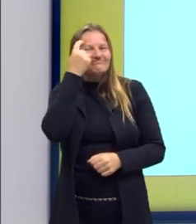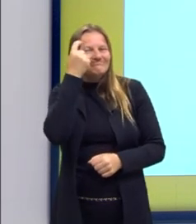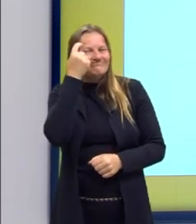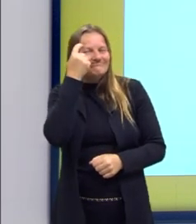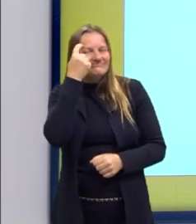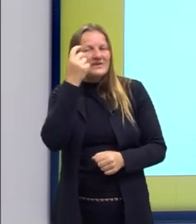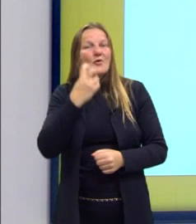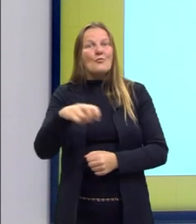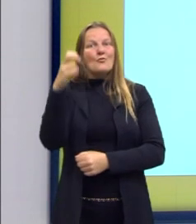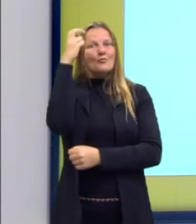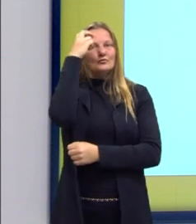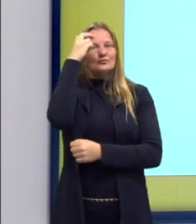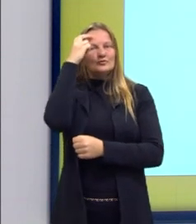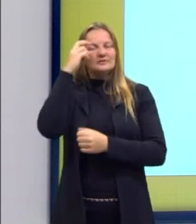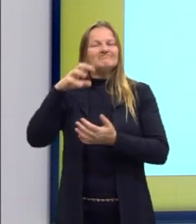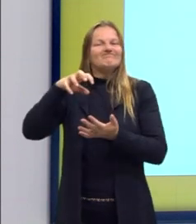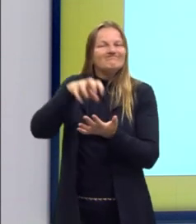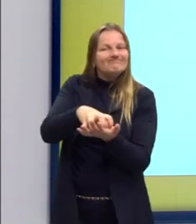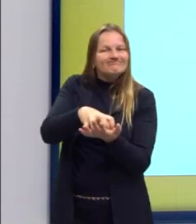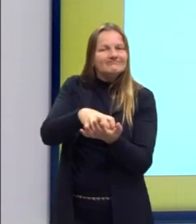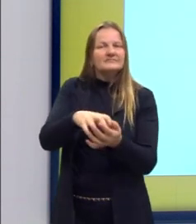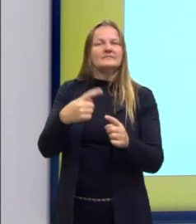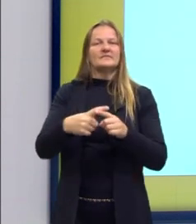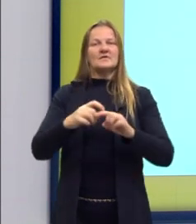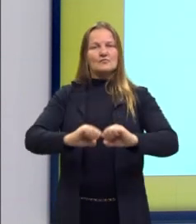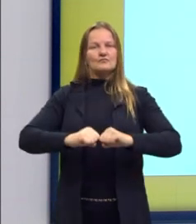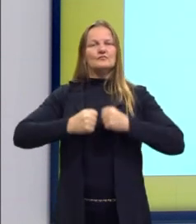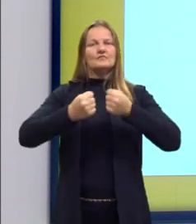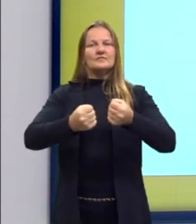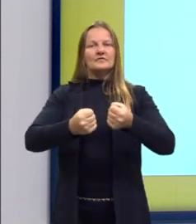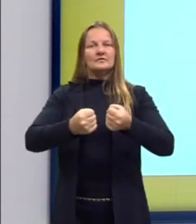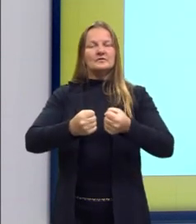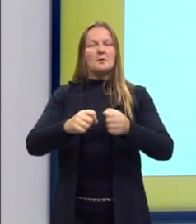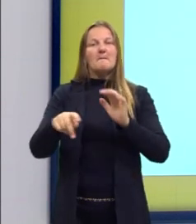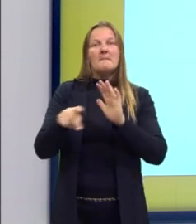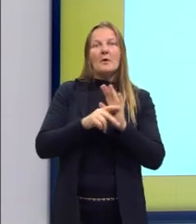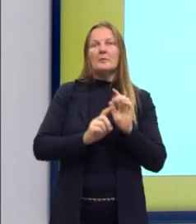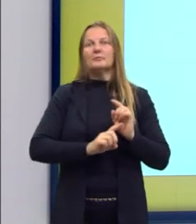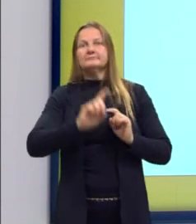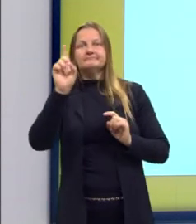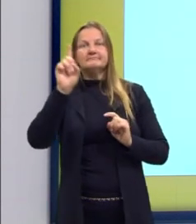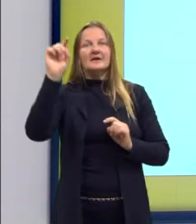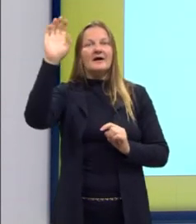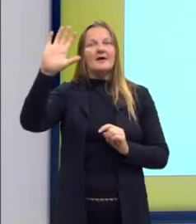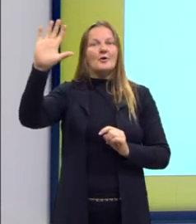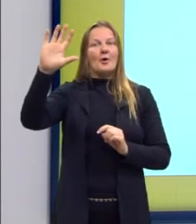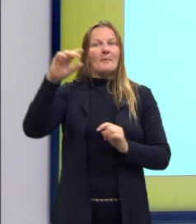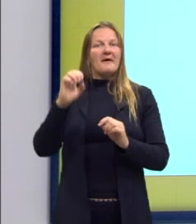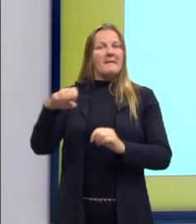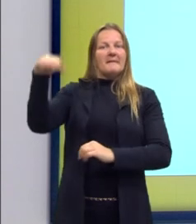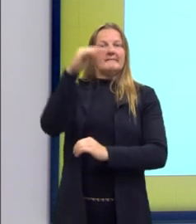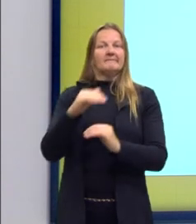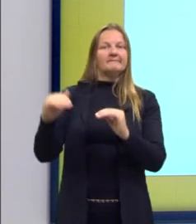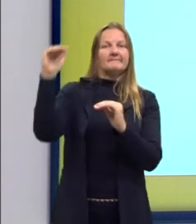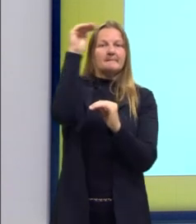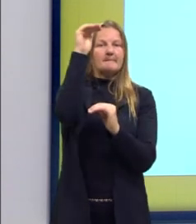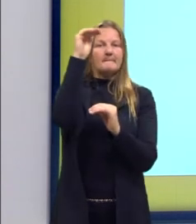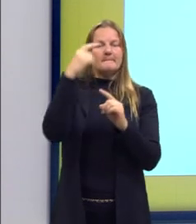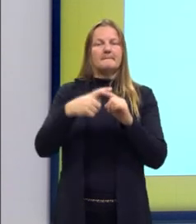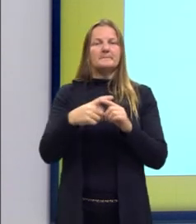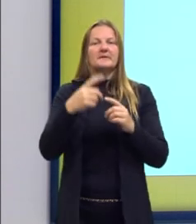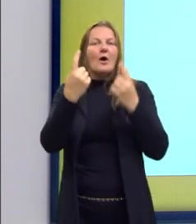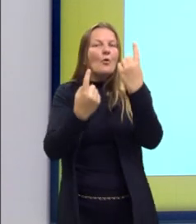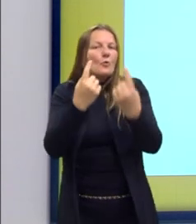de uma cultura colonizada que defendem o colonizador como se fosse superior na quando a gente